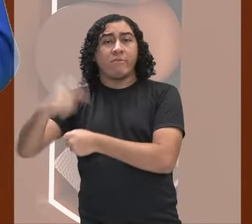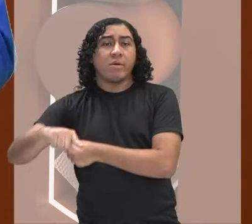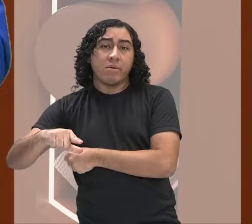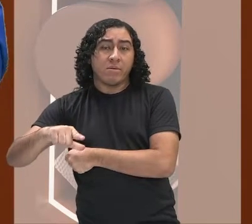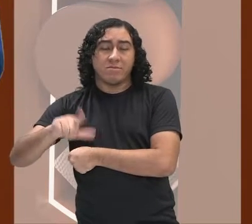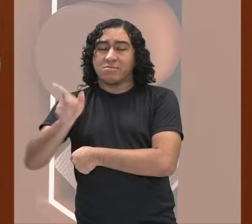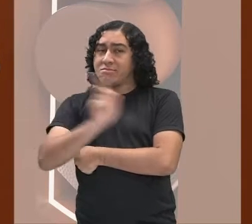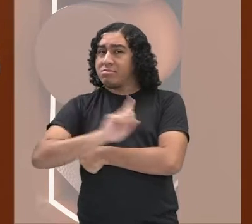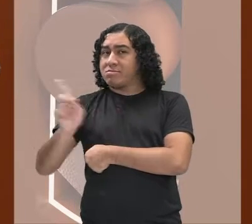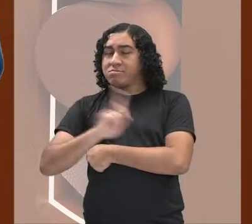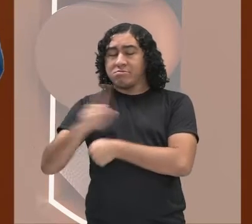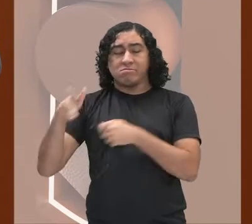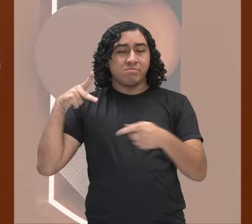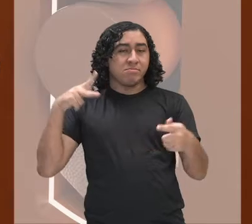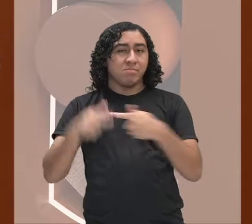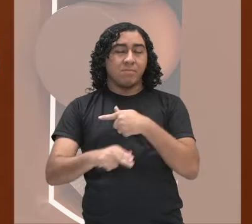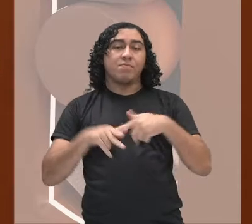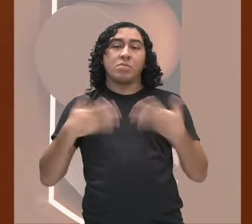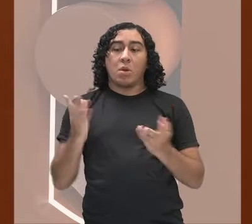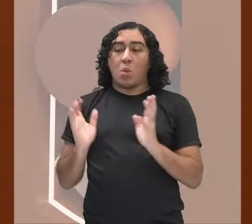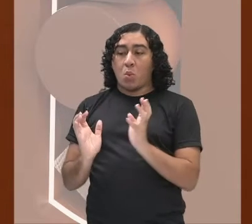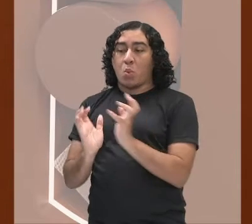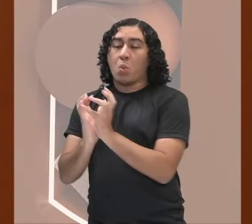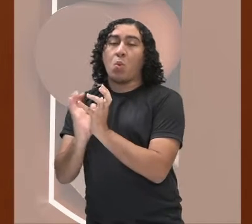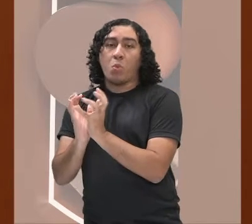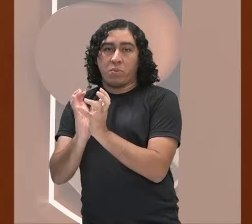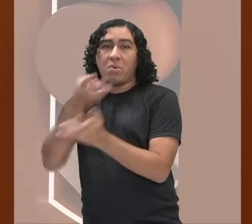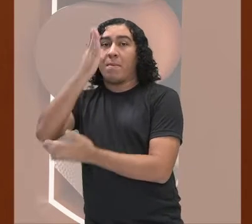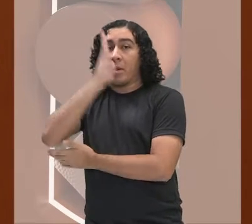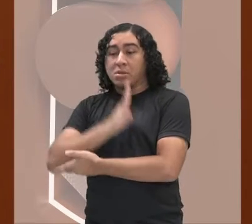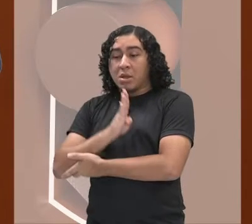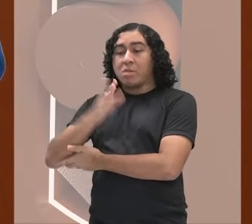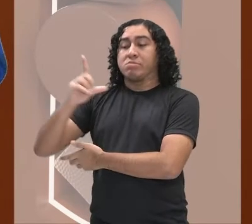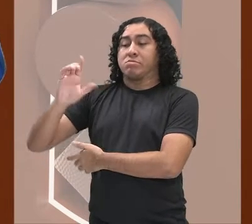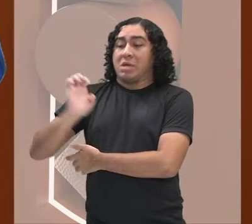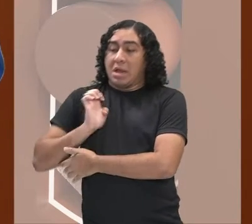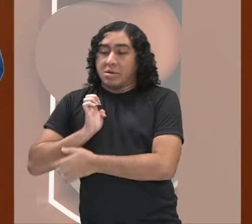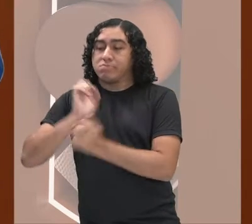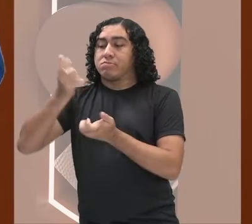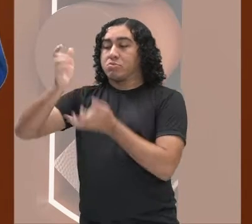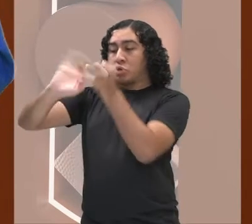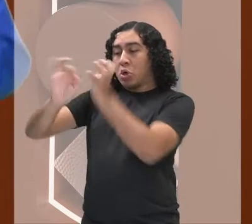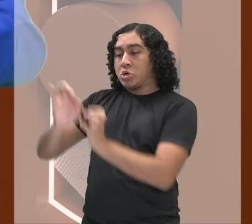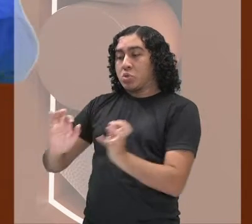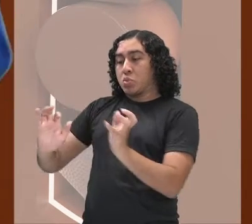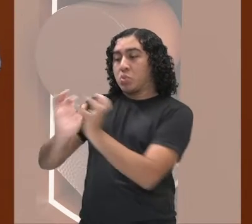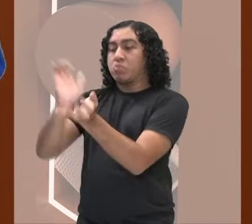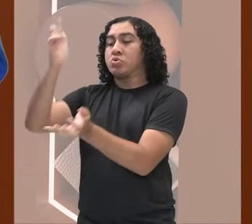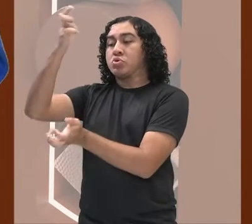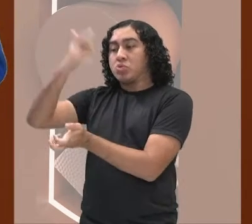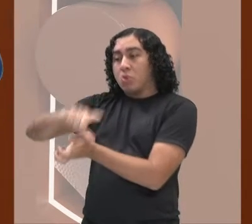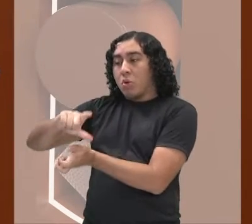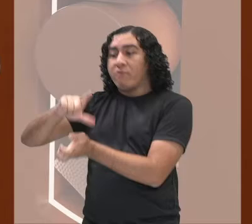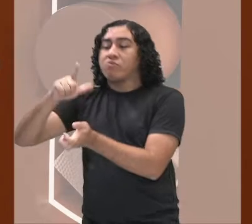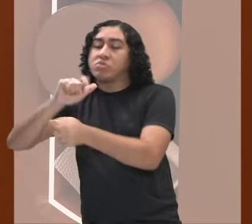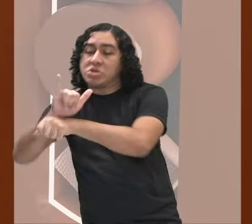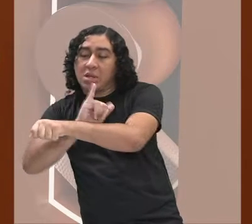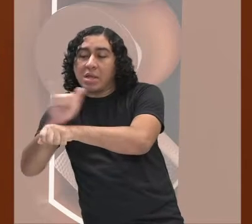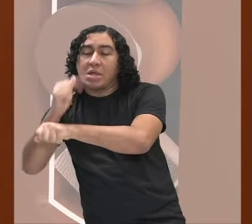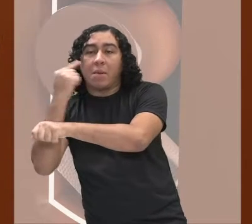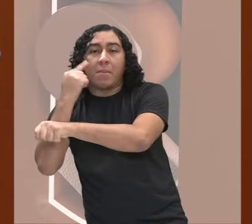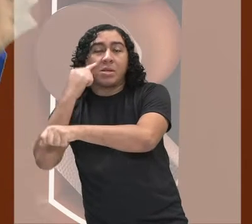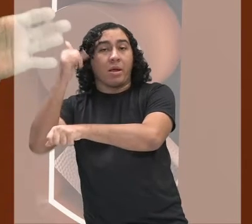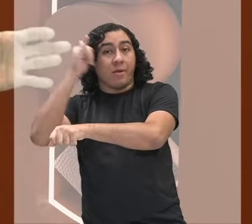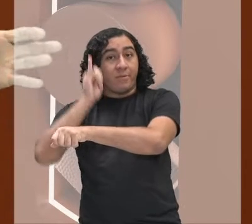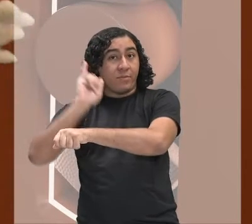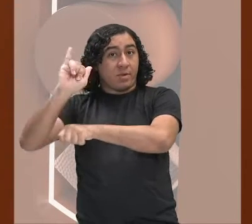Então, a elite vai se organizar e vai criar mecanismos para que isso não aconteça.